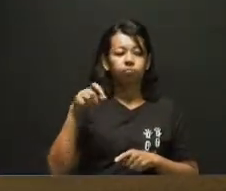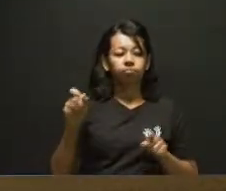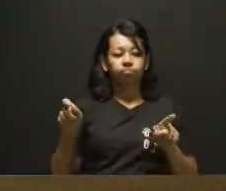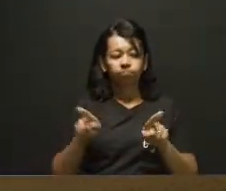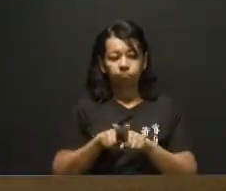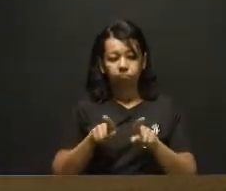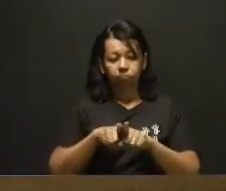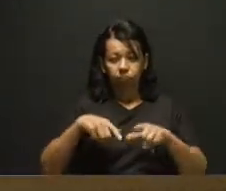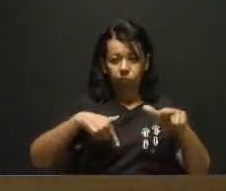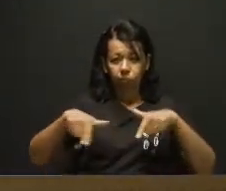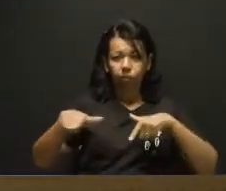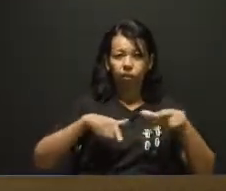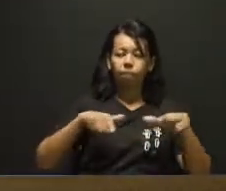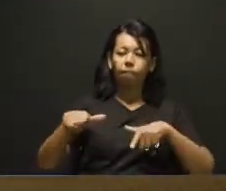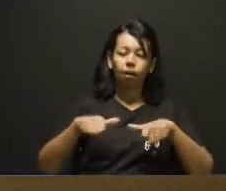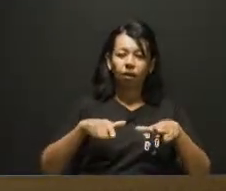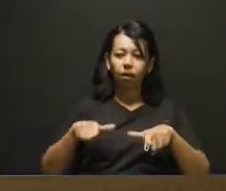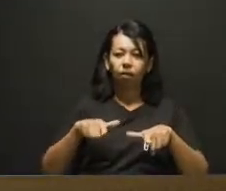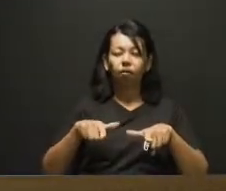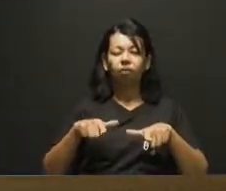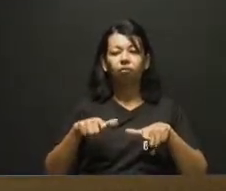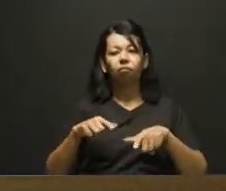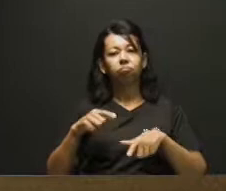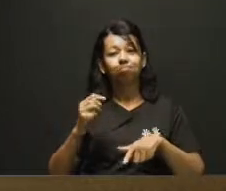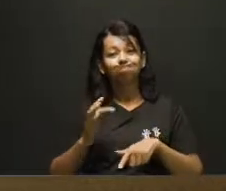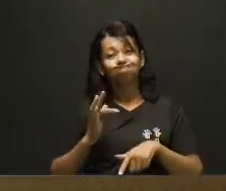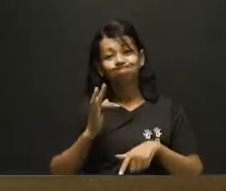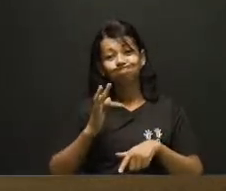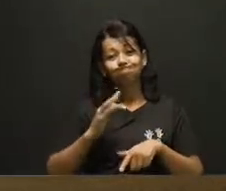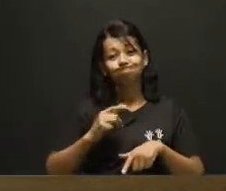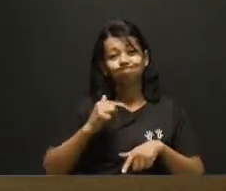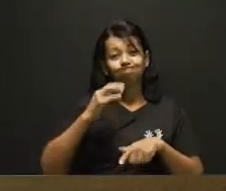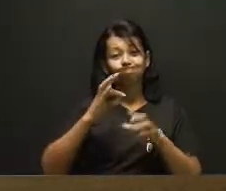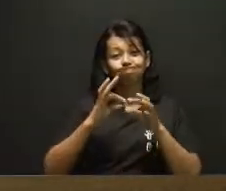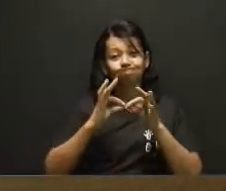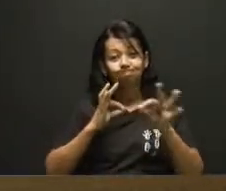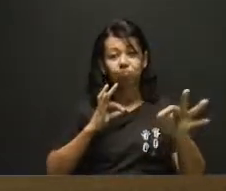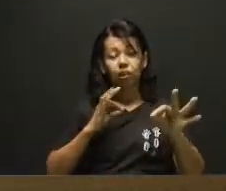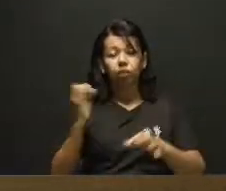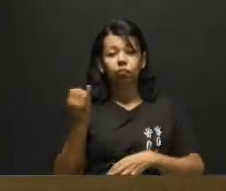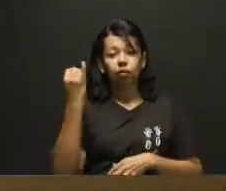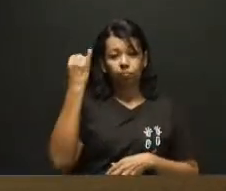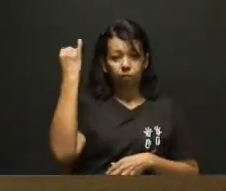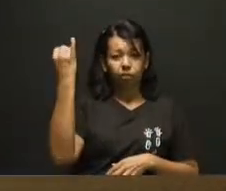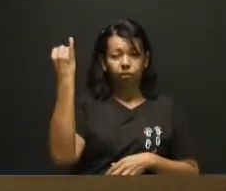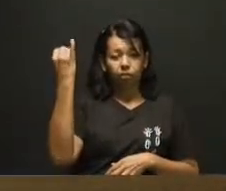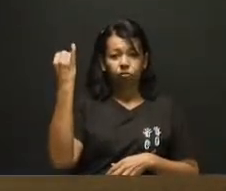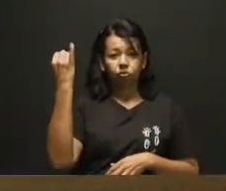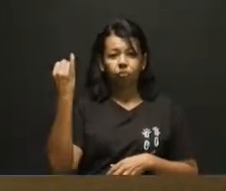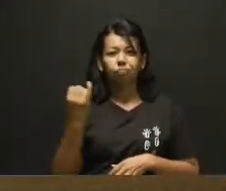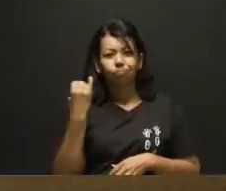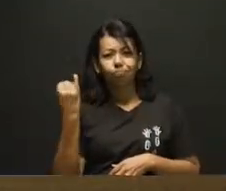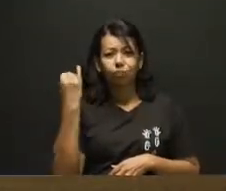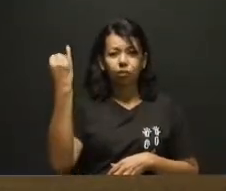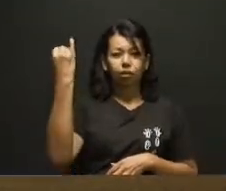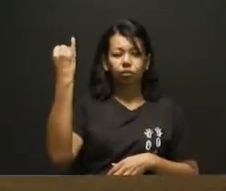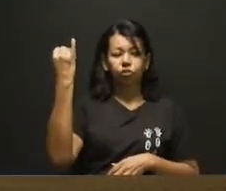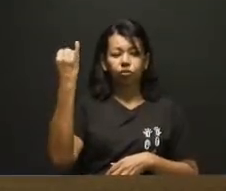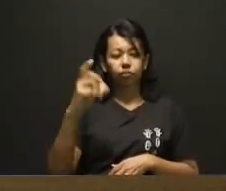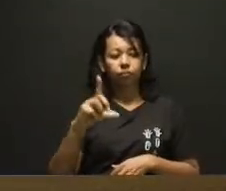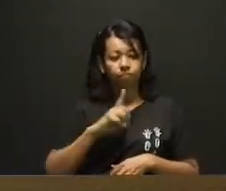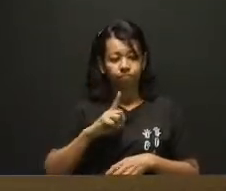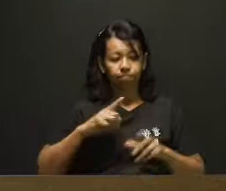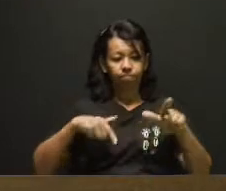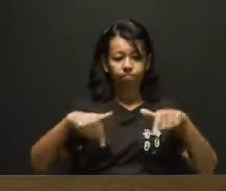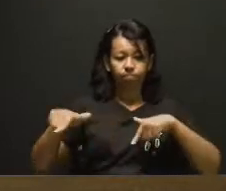trabalho mais além então assim eu acho importante demais demais mesmo que tivesse